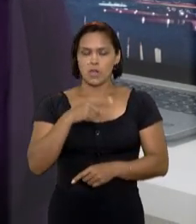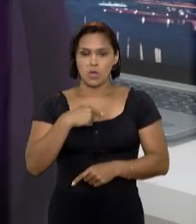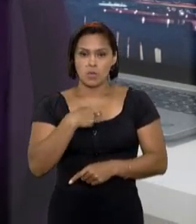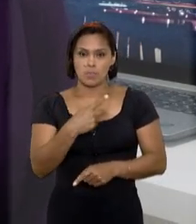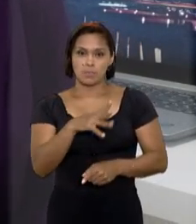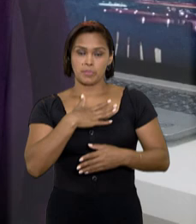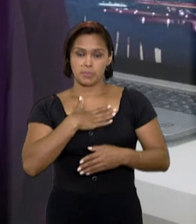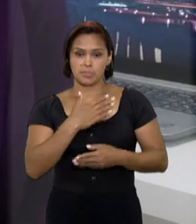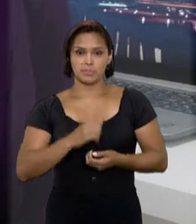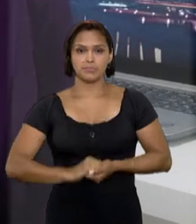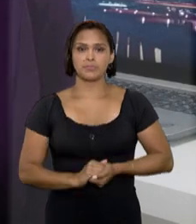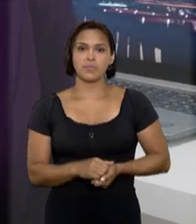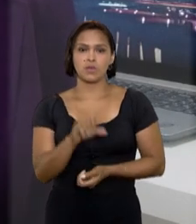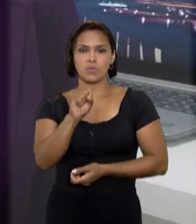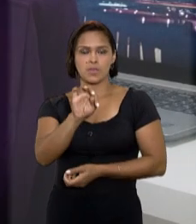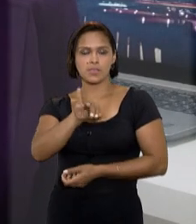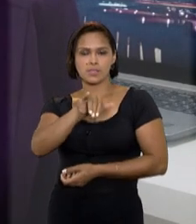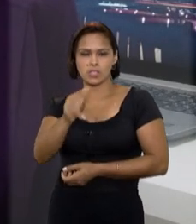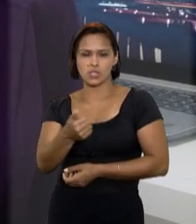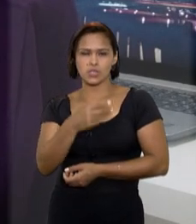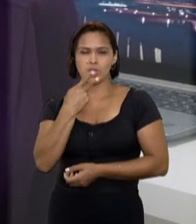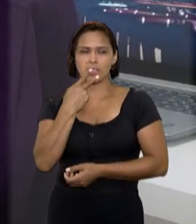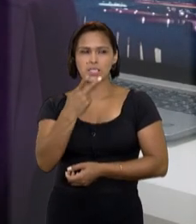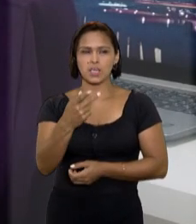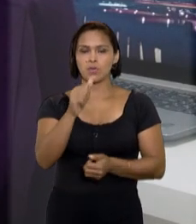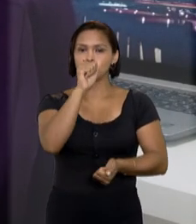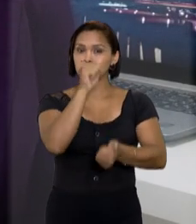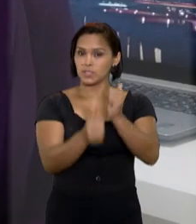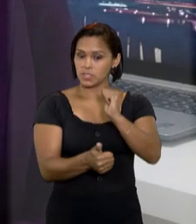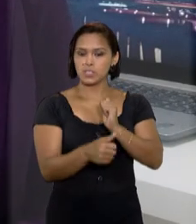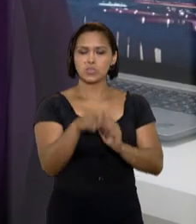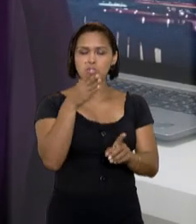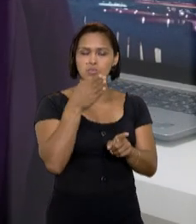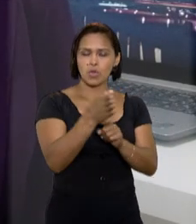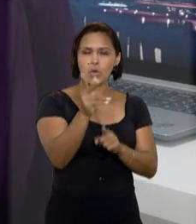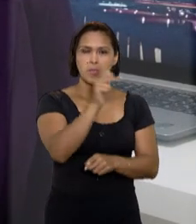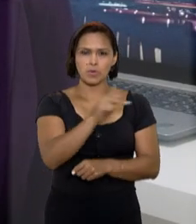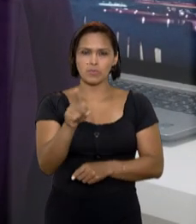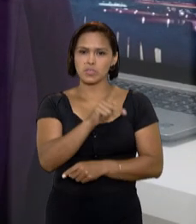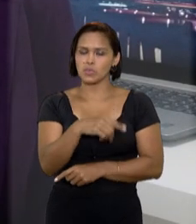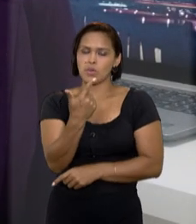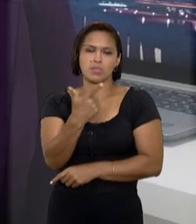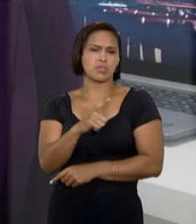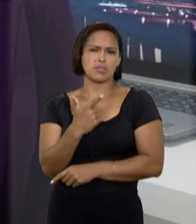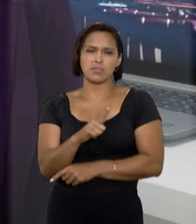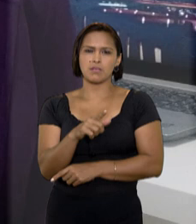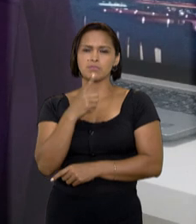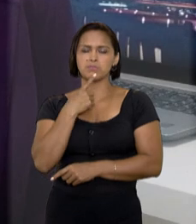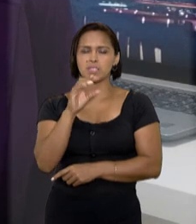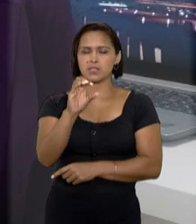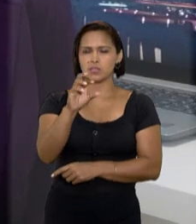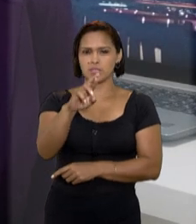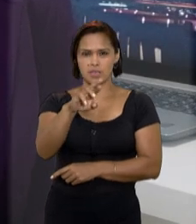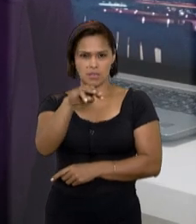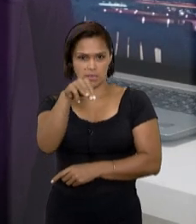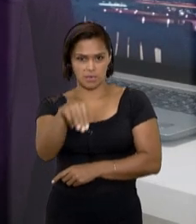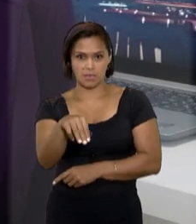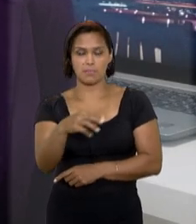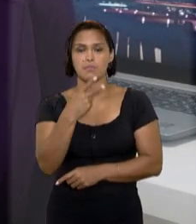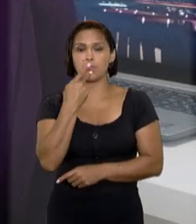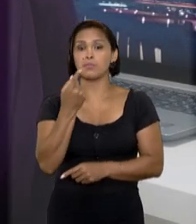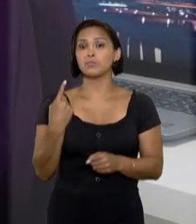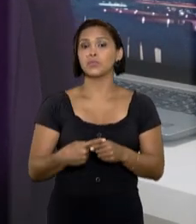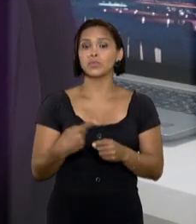respiradores pulmonares. E o STJ decidiu que instrutor de tênis não precisa de registro no Conselho Regional de Educação